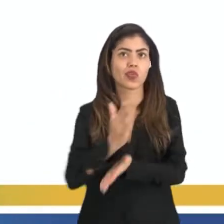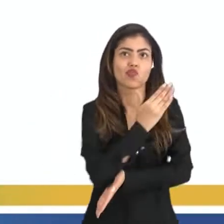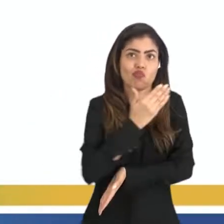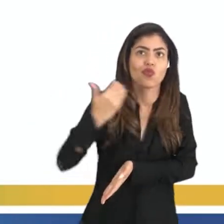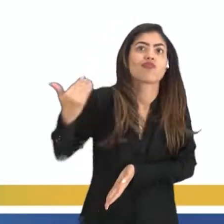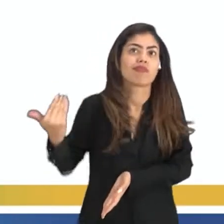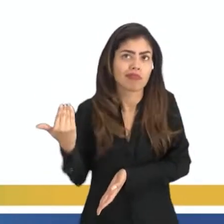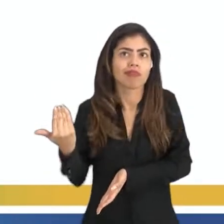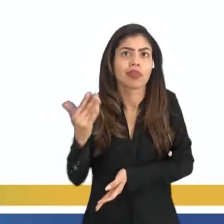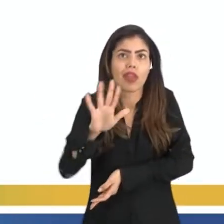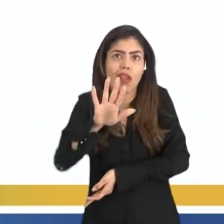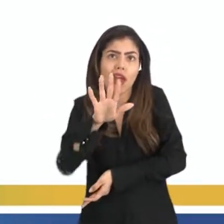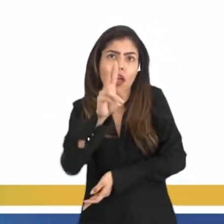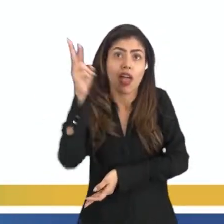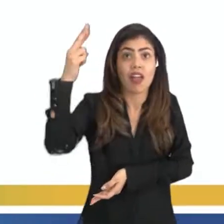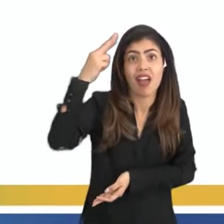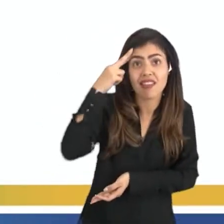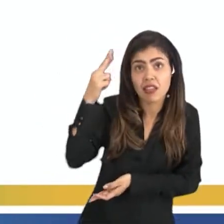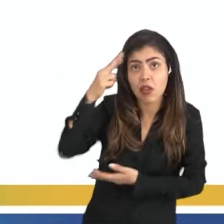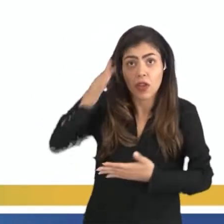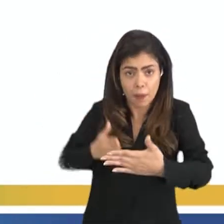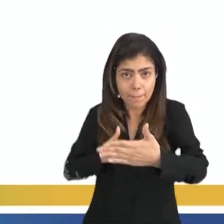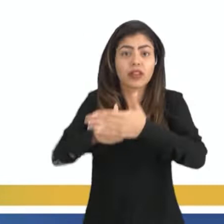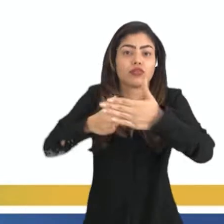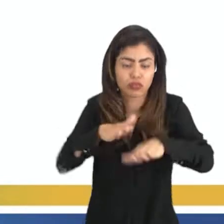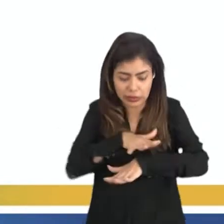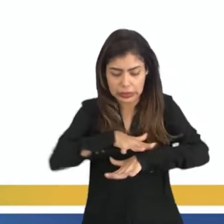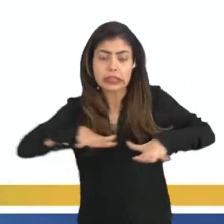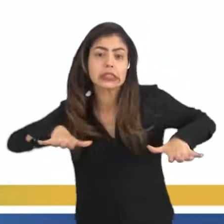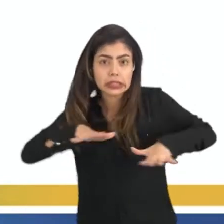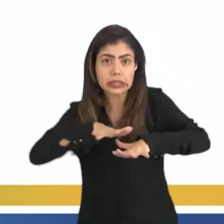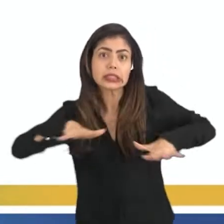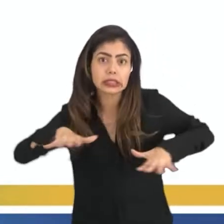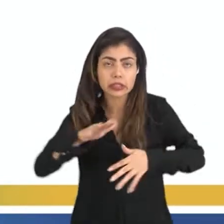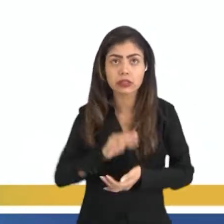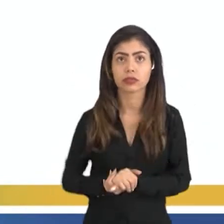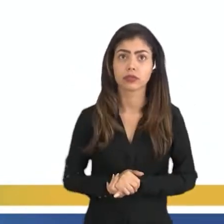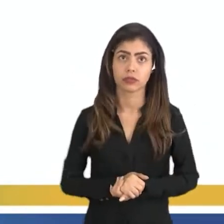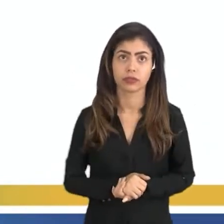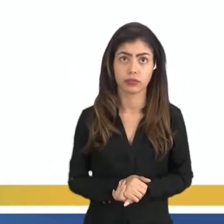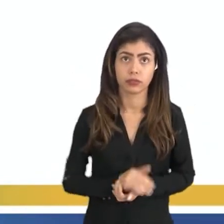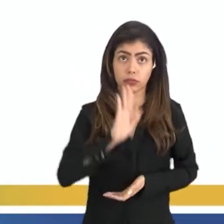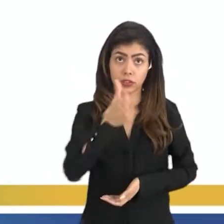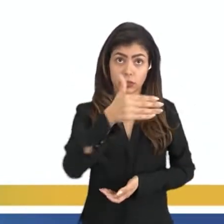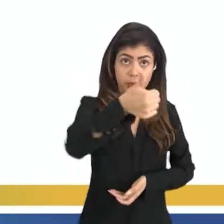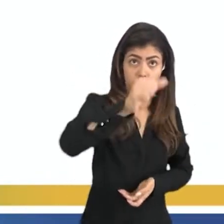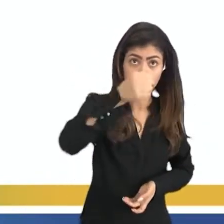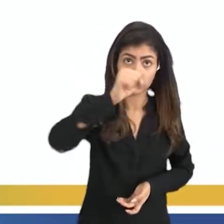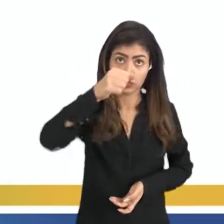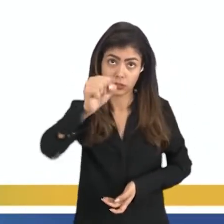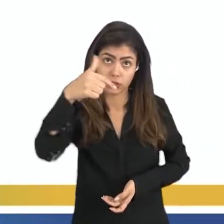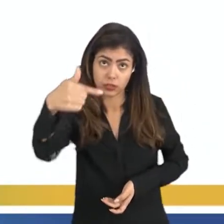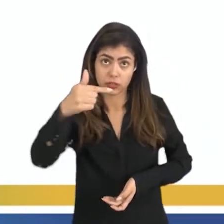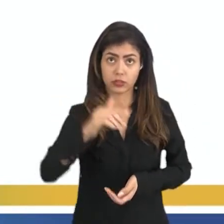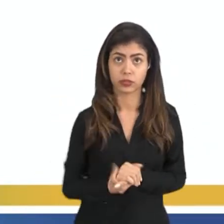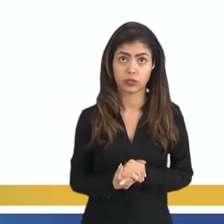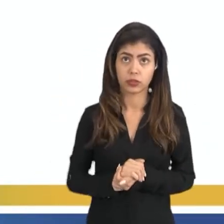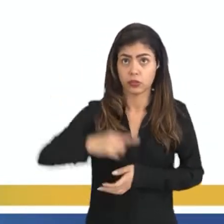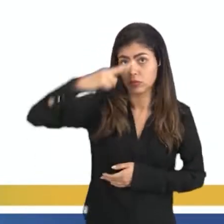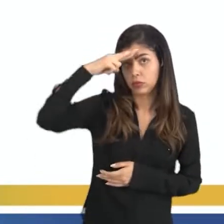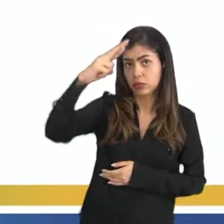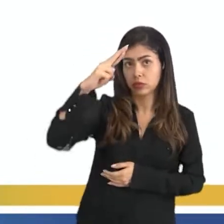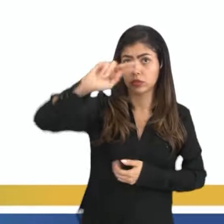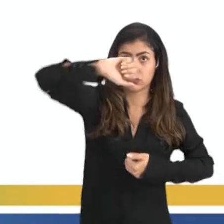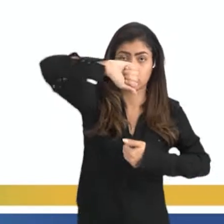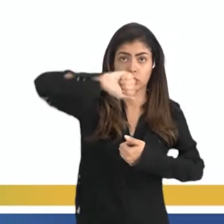falece em razão ao impacto contra o solo. Já em 1887, o